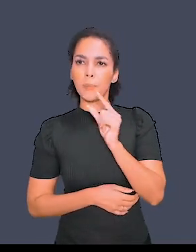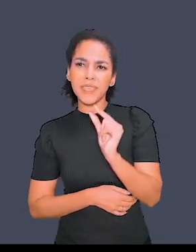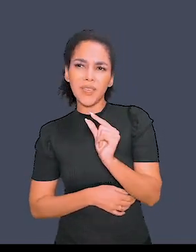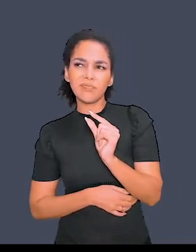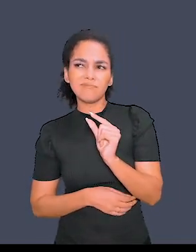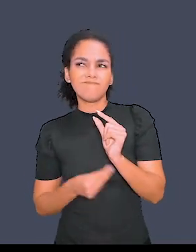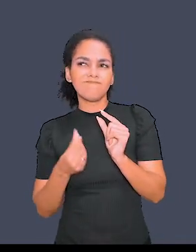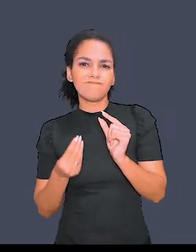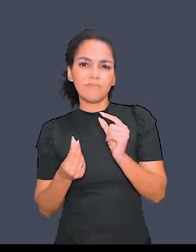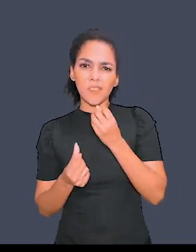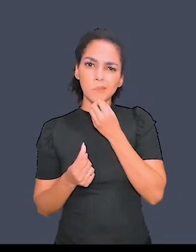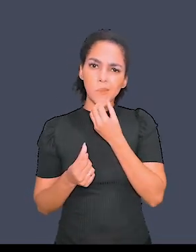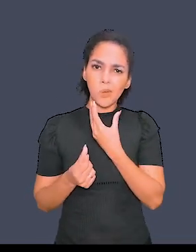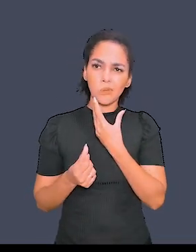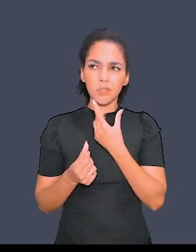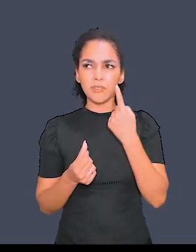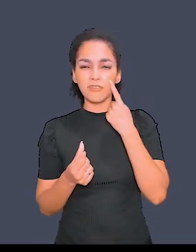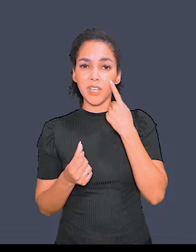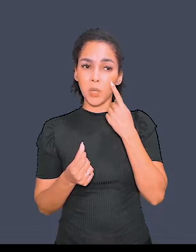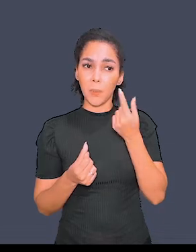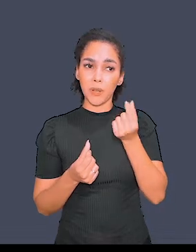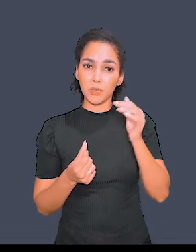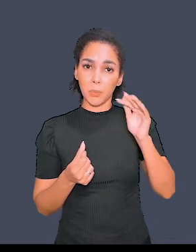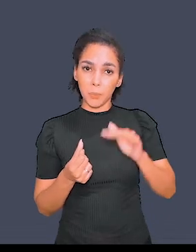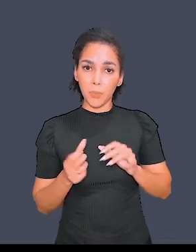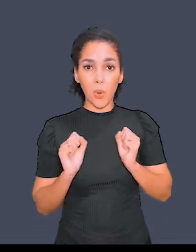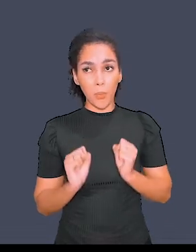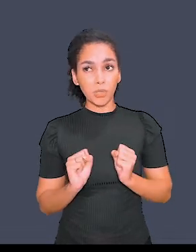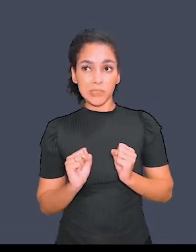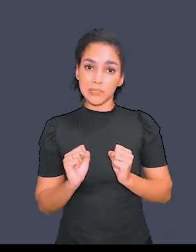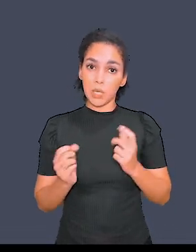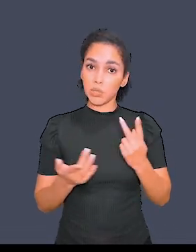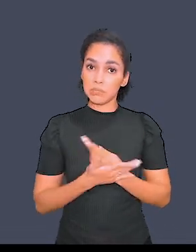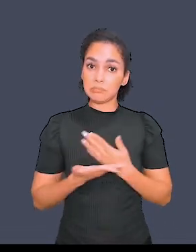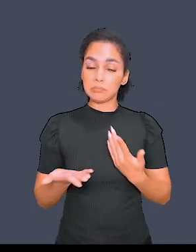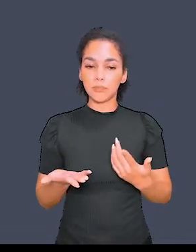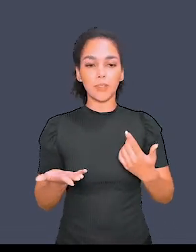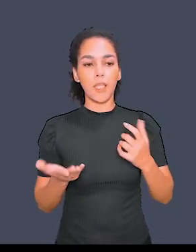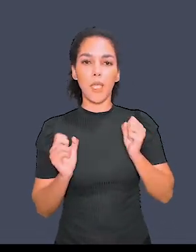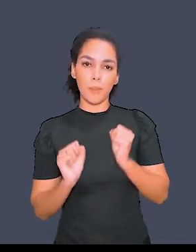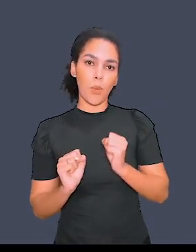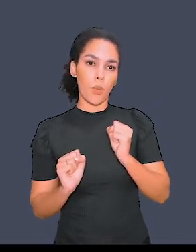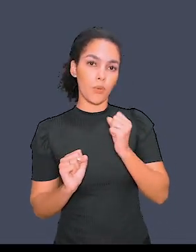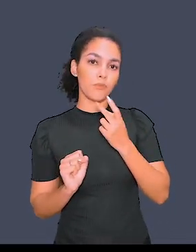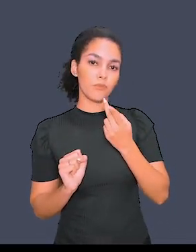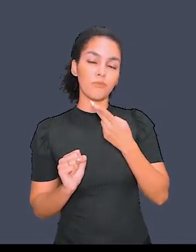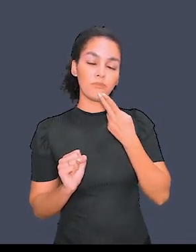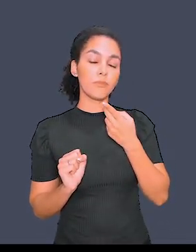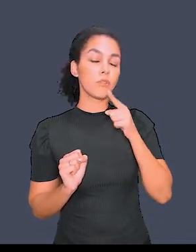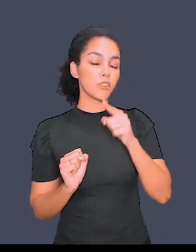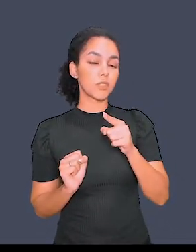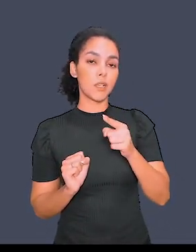pequeno. Será que vale a pena, considerando que esse preço pode cair, igual aconteceu comigo no passado? Tá? Então vale muito a pena você considerar isso.